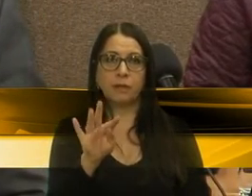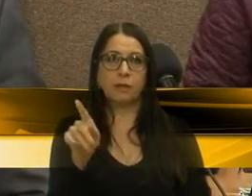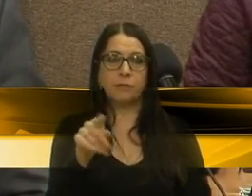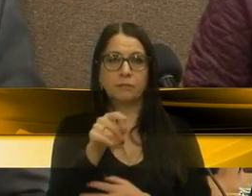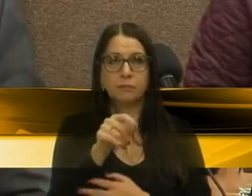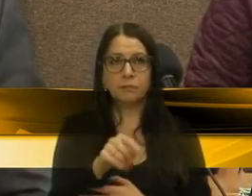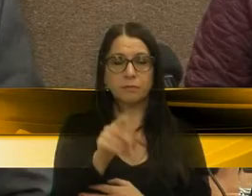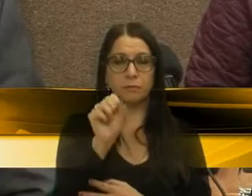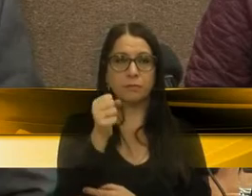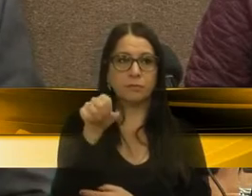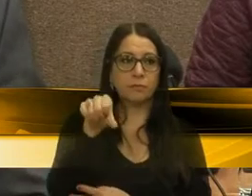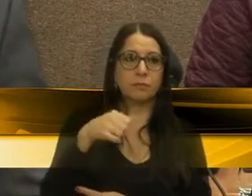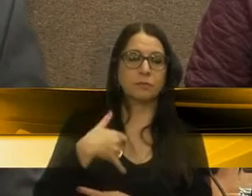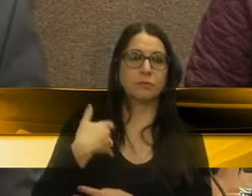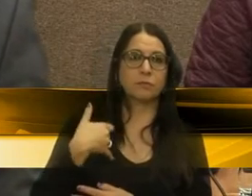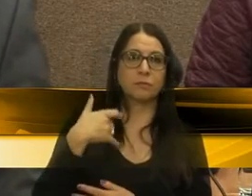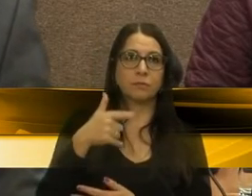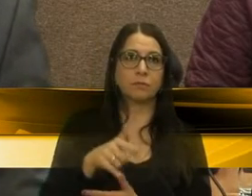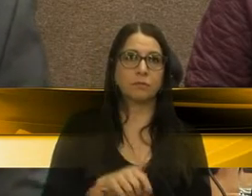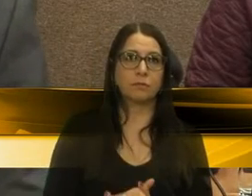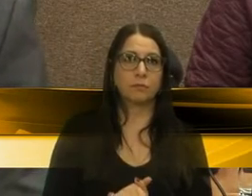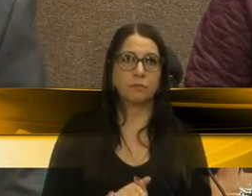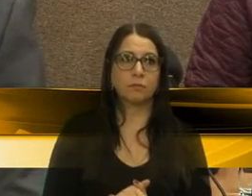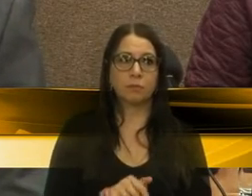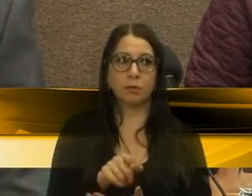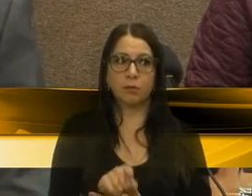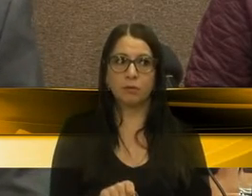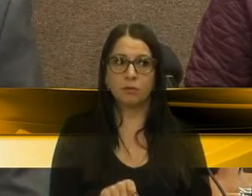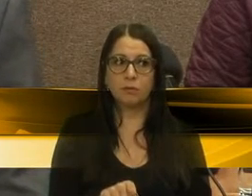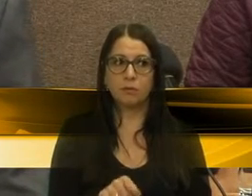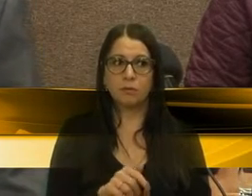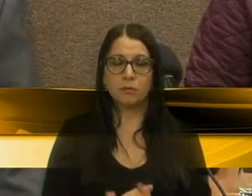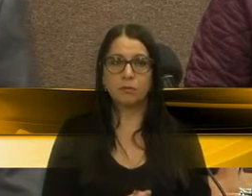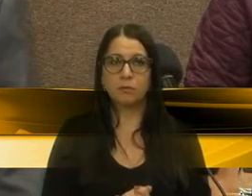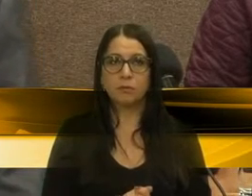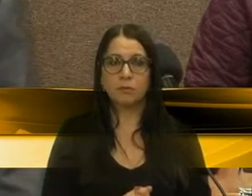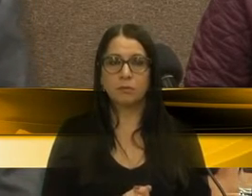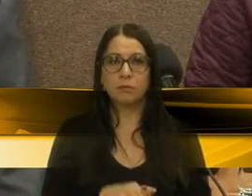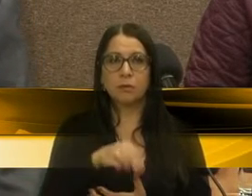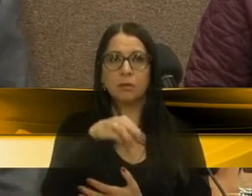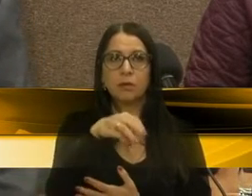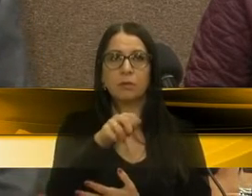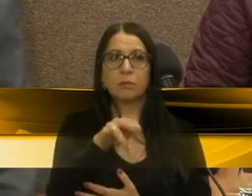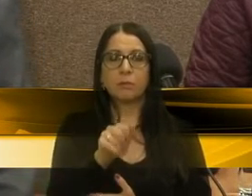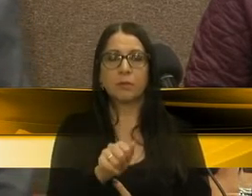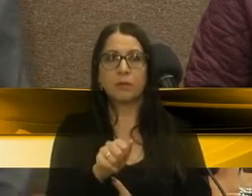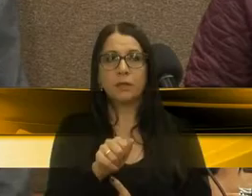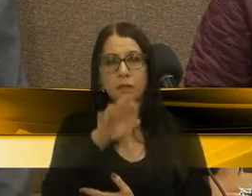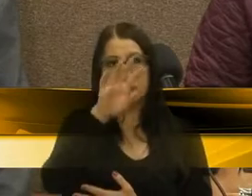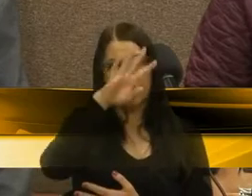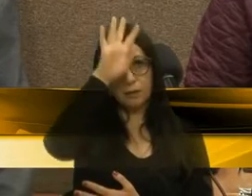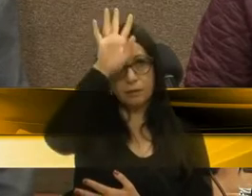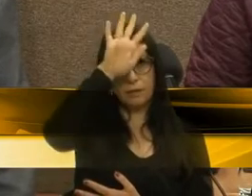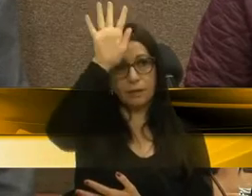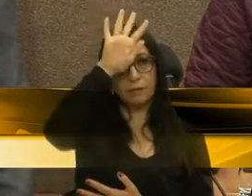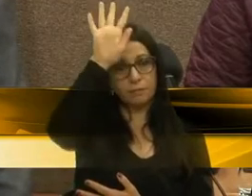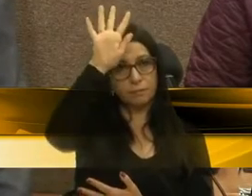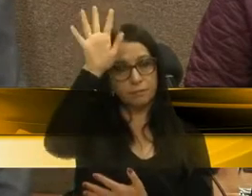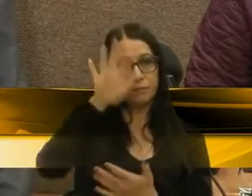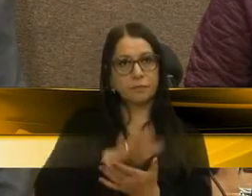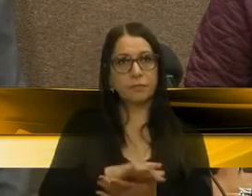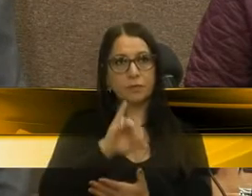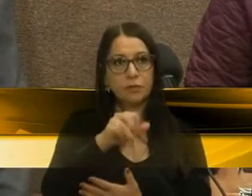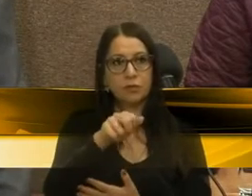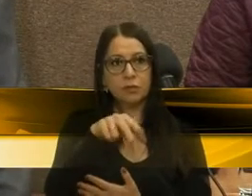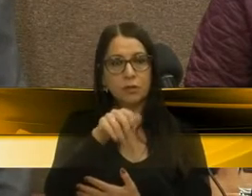aos 89 anos, e deixou, então, duas filhas, Maria Tereza Galbert Manieri e